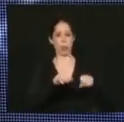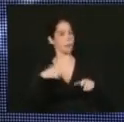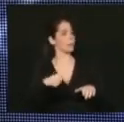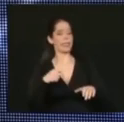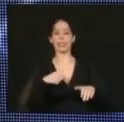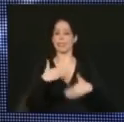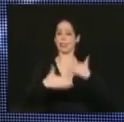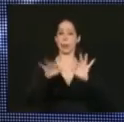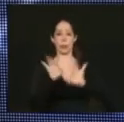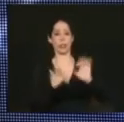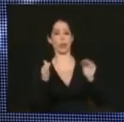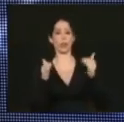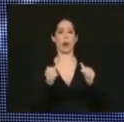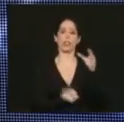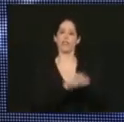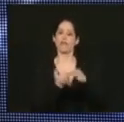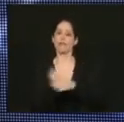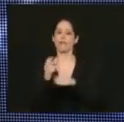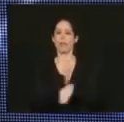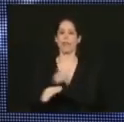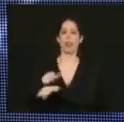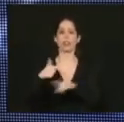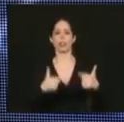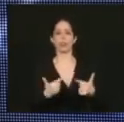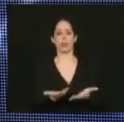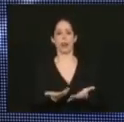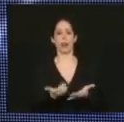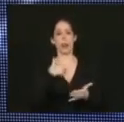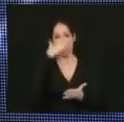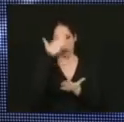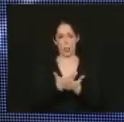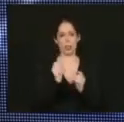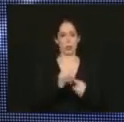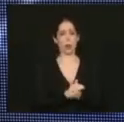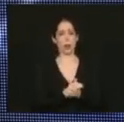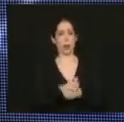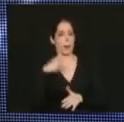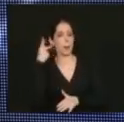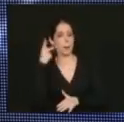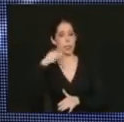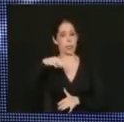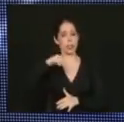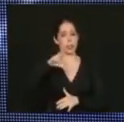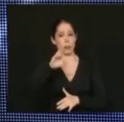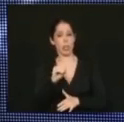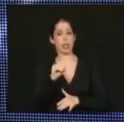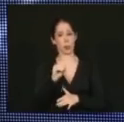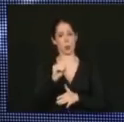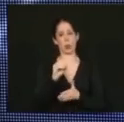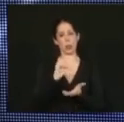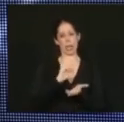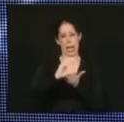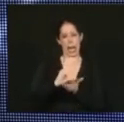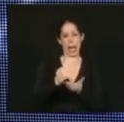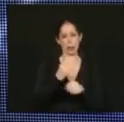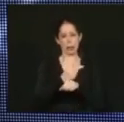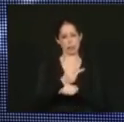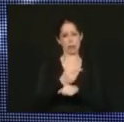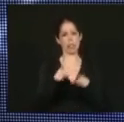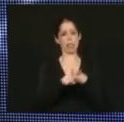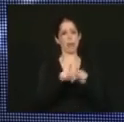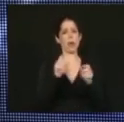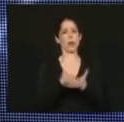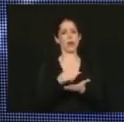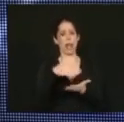um projeto para gerar emprego eu acredito na política de microcrédito e acredito também que as compras